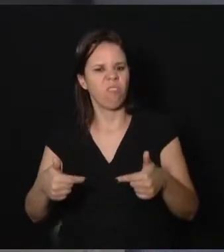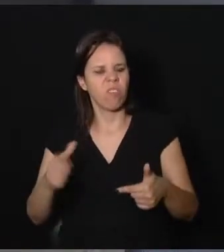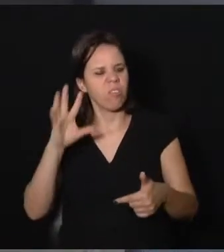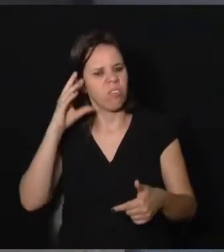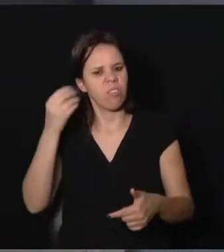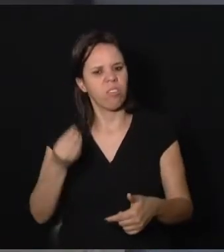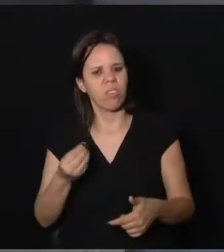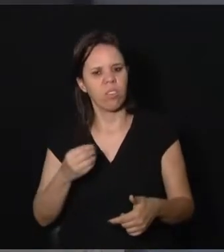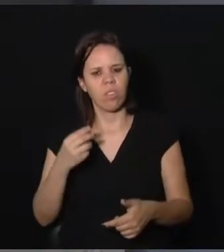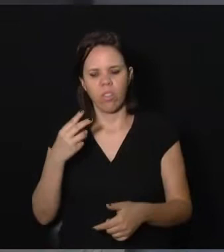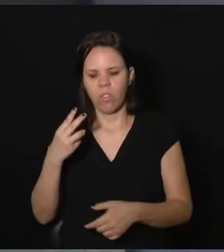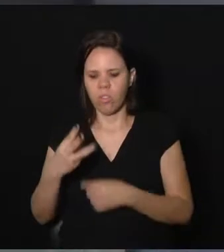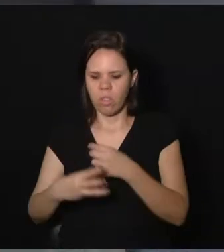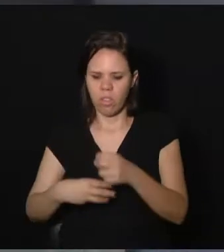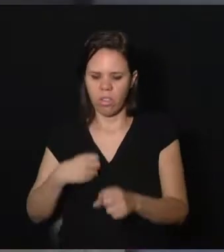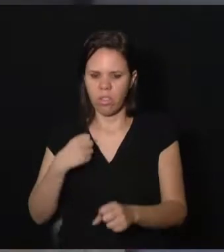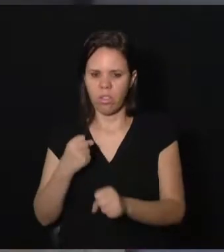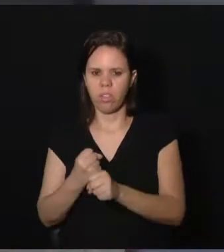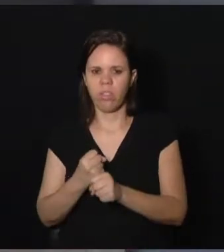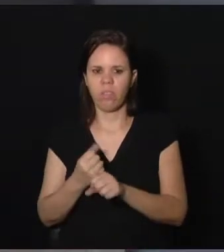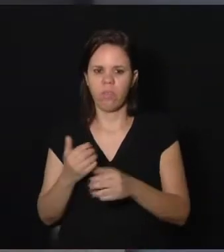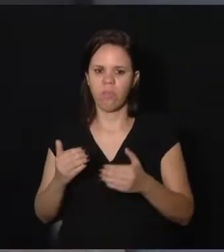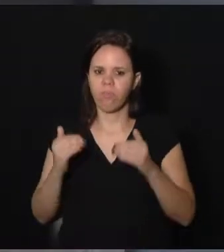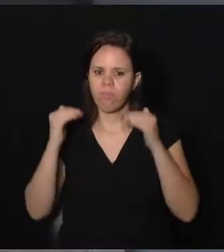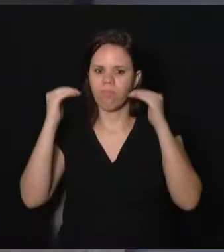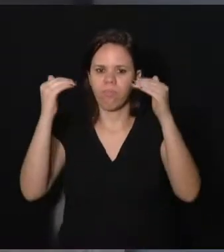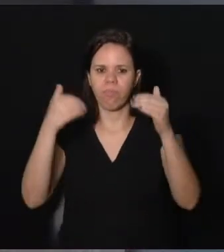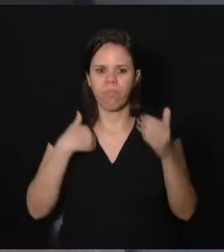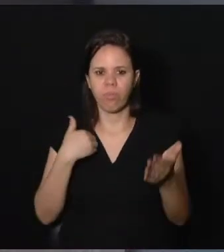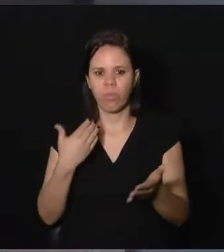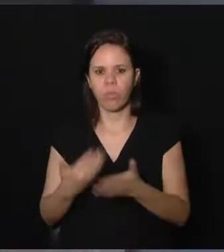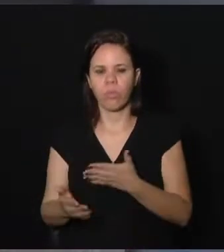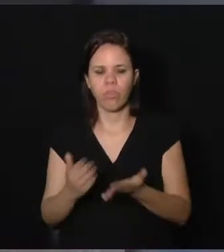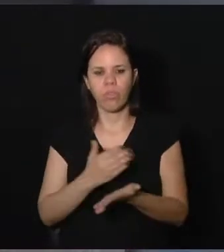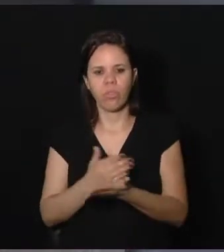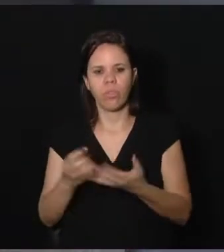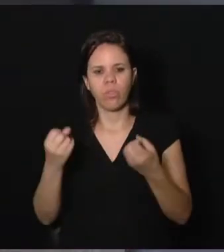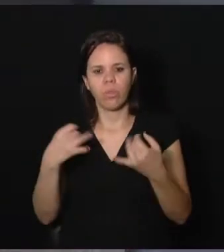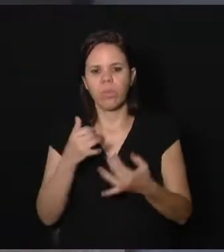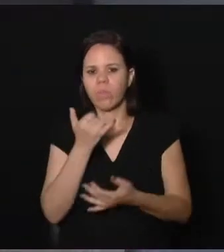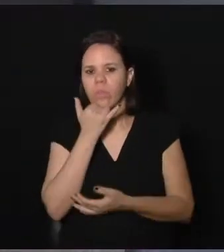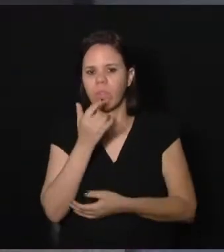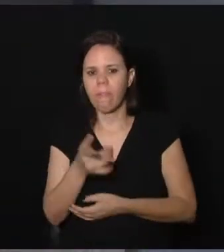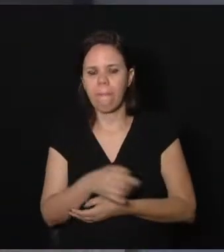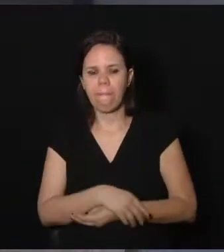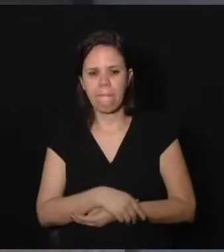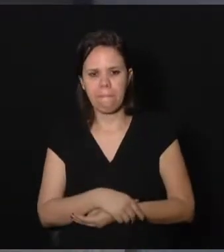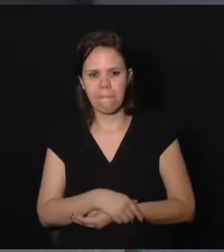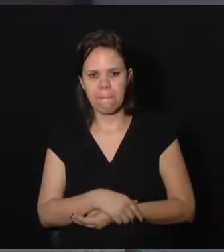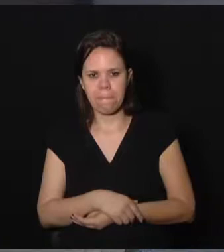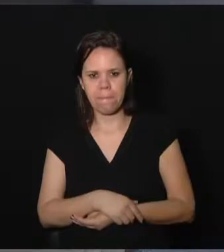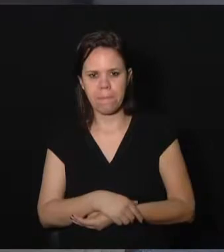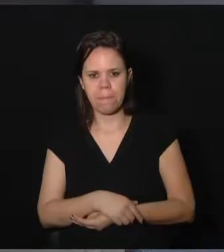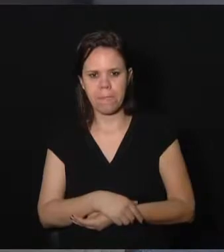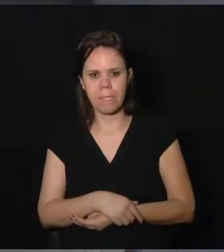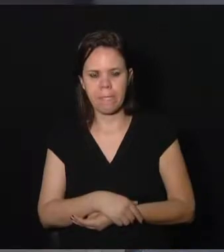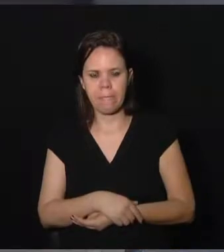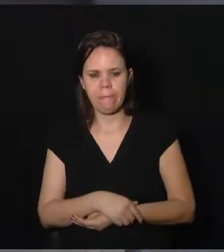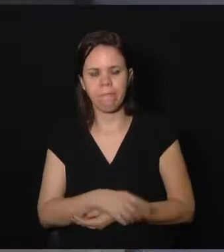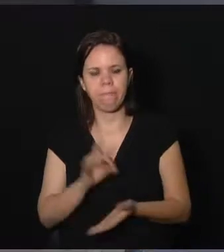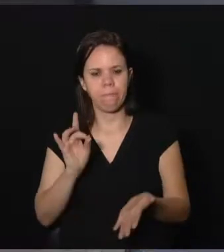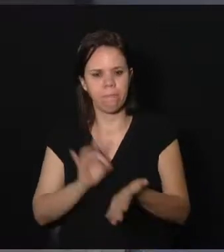que está 2, 3 anos à frente, e eu perdi o comecinho. Me desculpa. Se me permite até, na